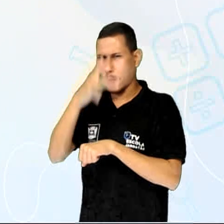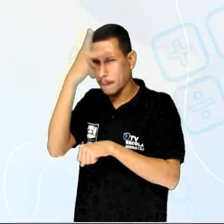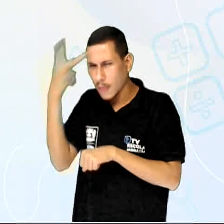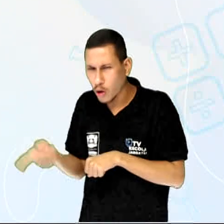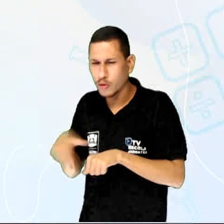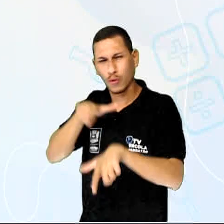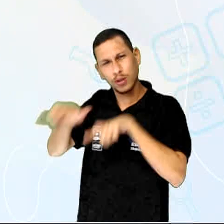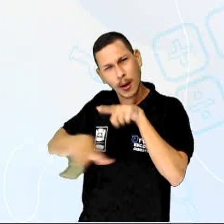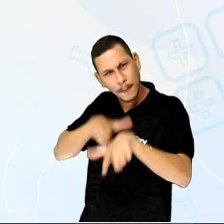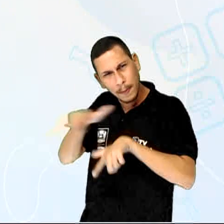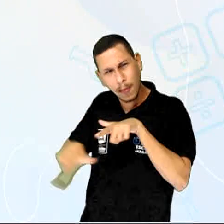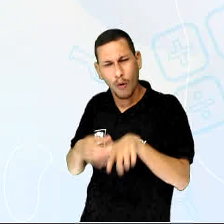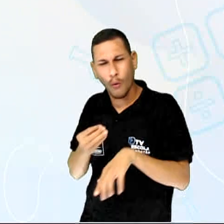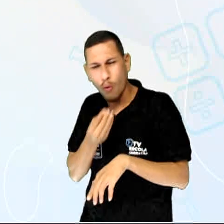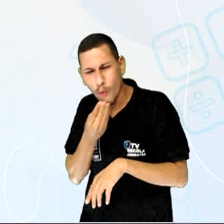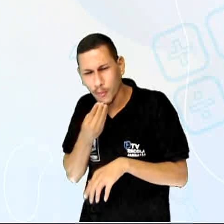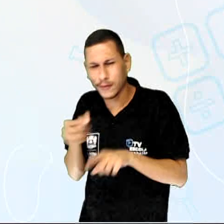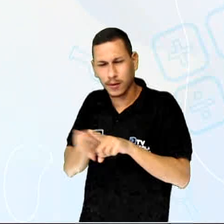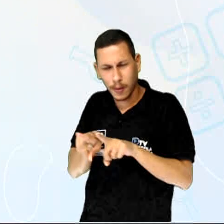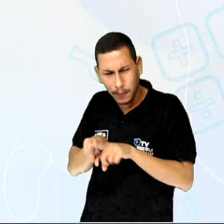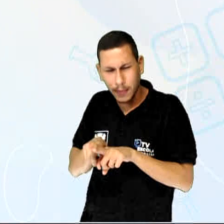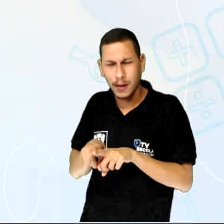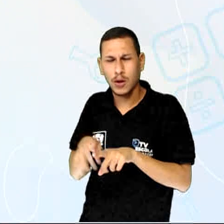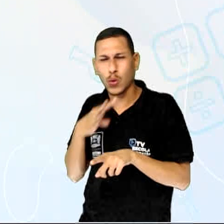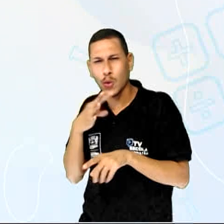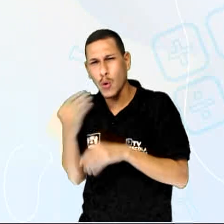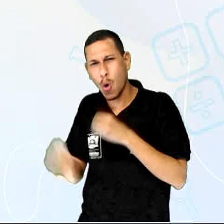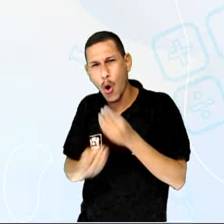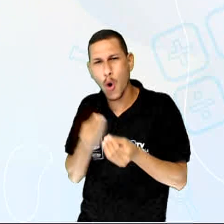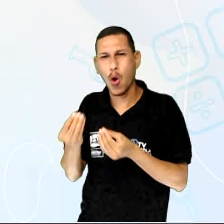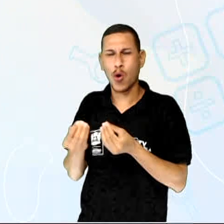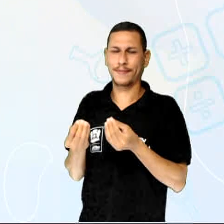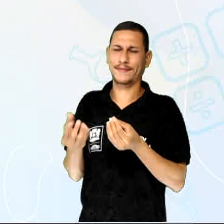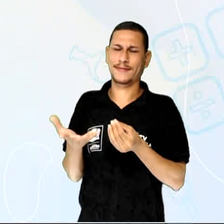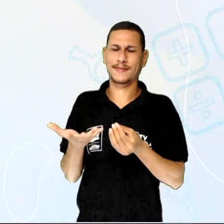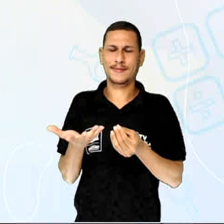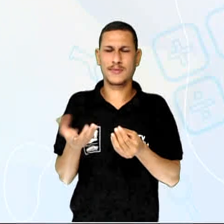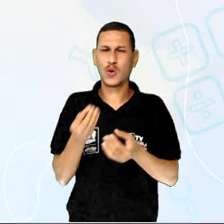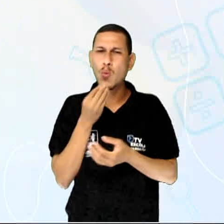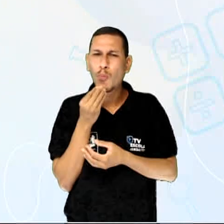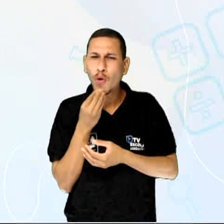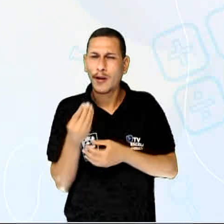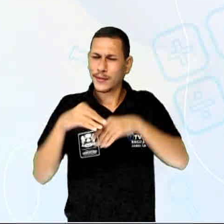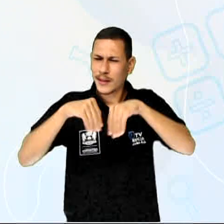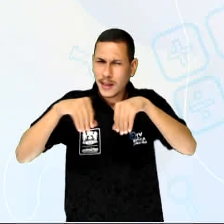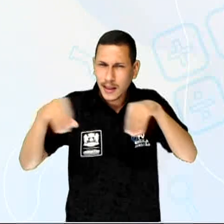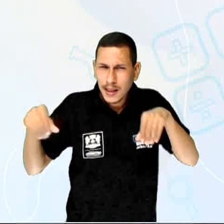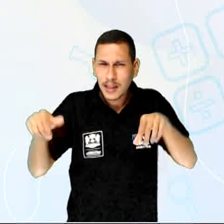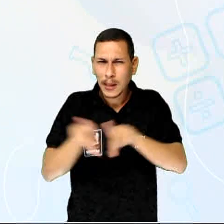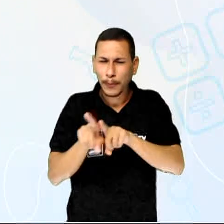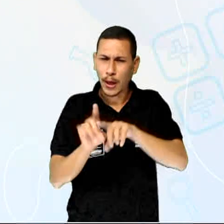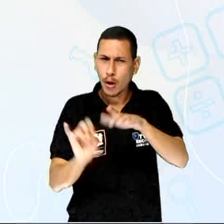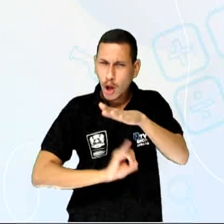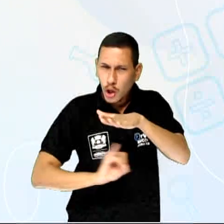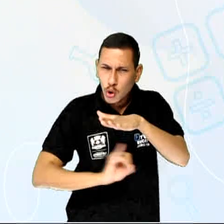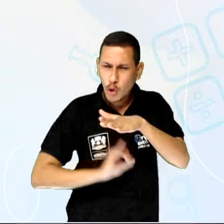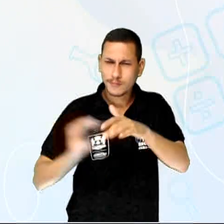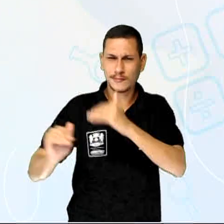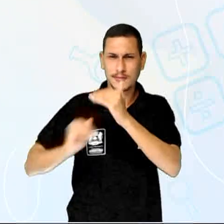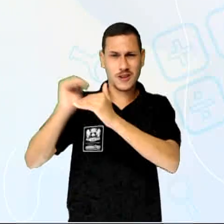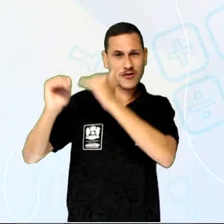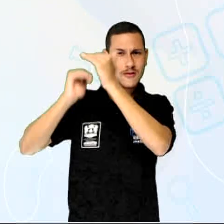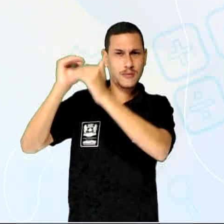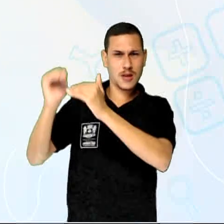trabalho, as suas oportunidades, então também é conhecida como terra das oportunidades. A questão industrial, né, com